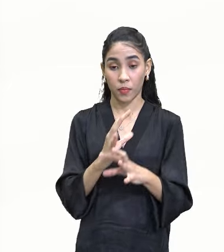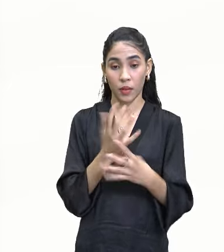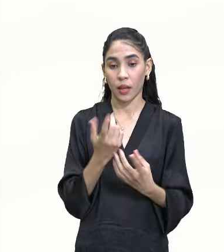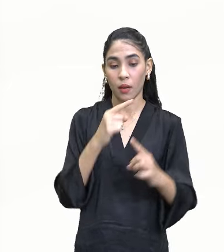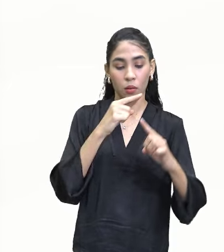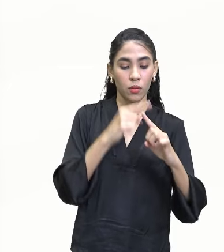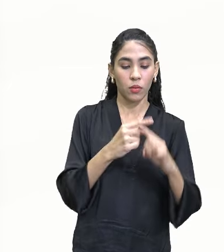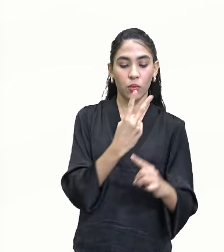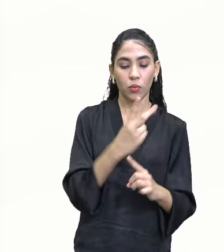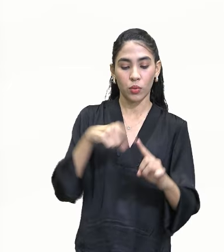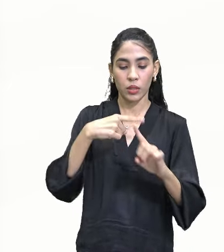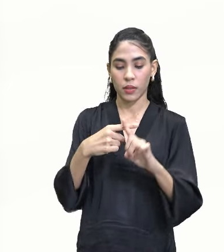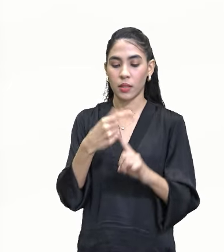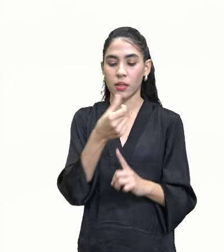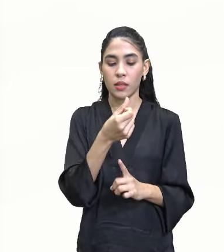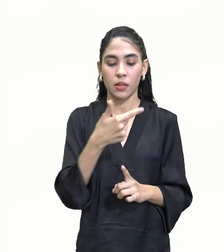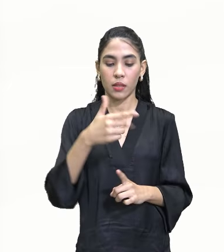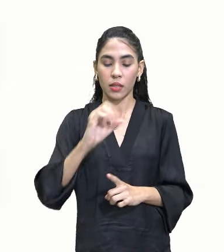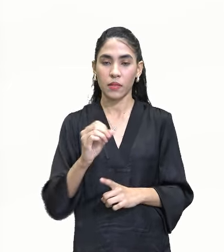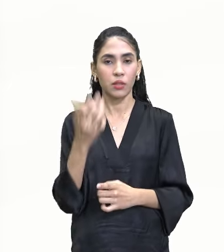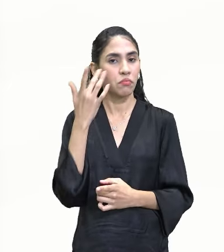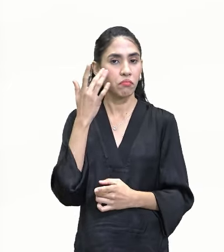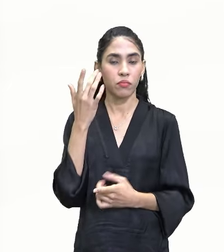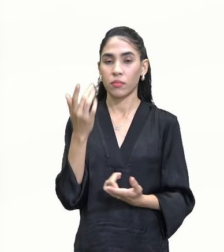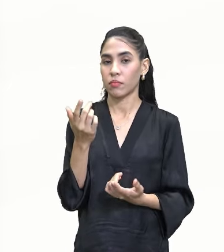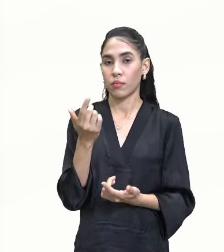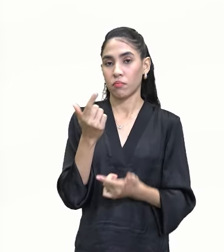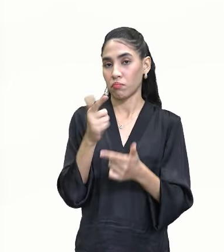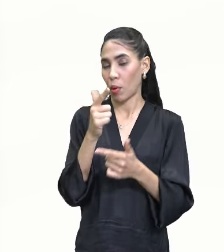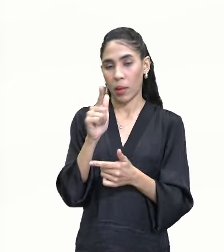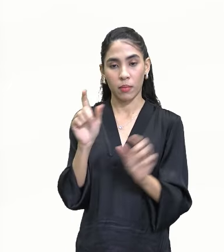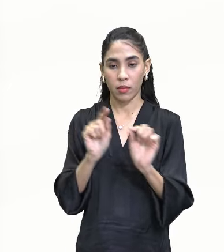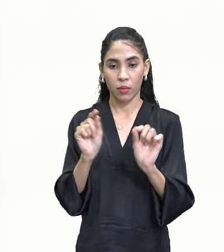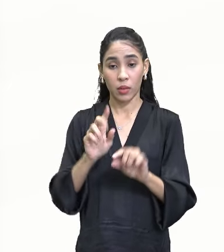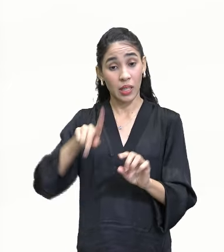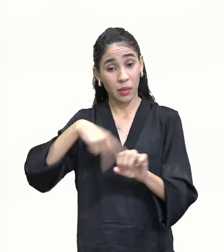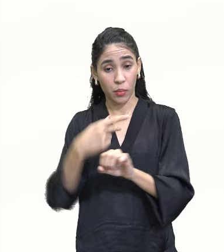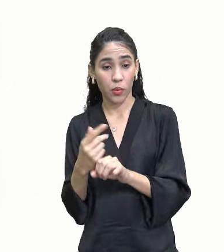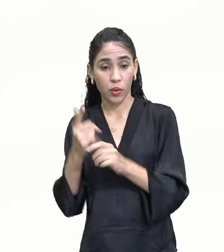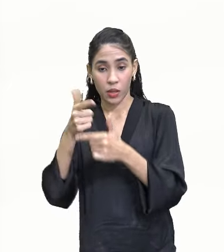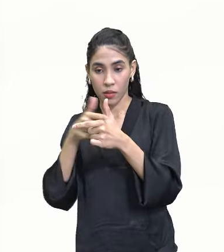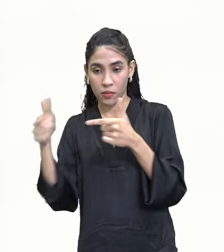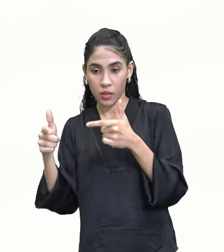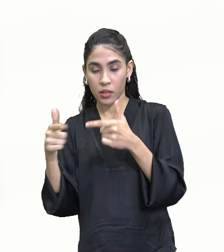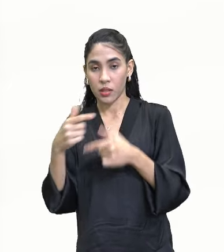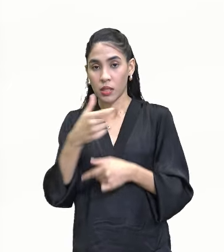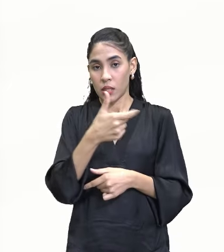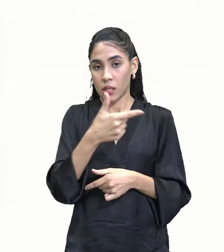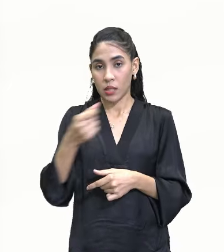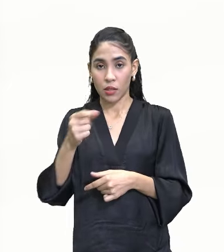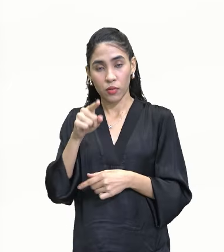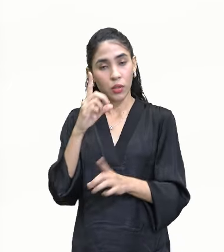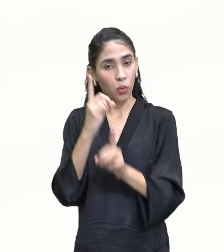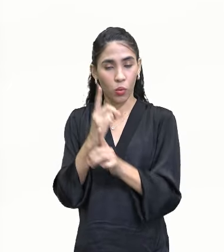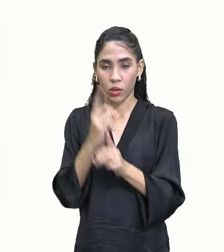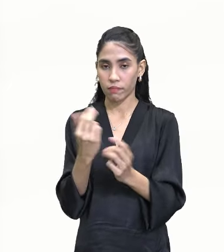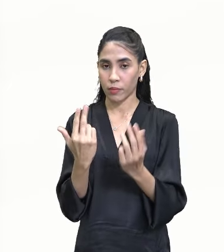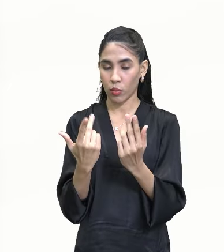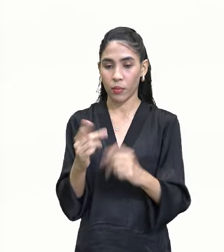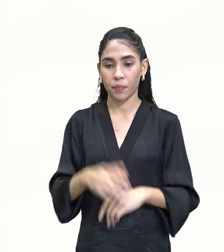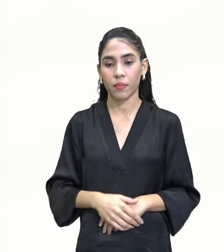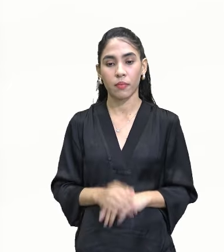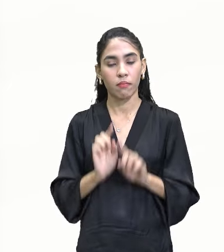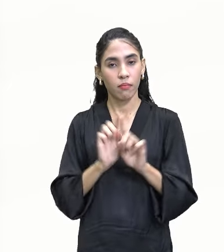aqui 2 vezes 620, não tem problema. E depois dividir por 62, você vai chegar ao mesmo resultado. Mas a gente pode